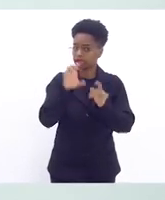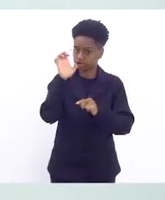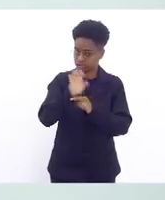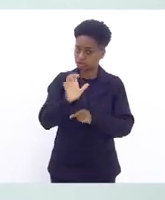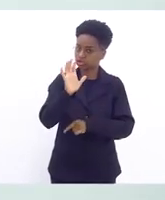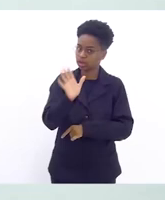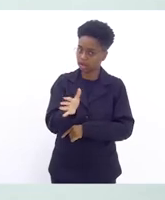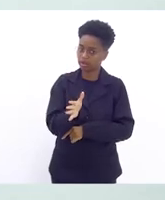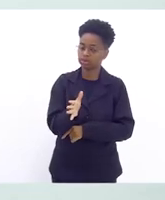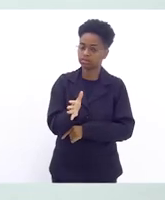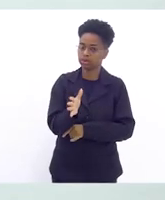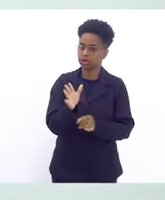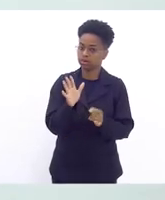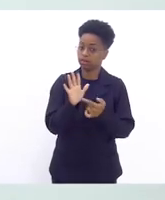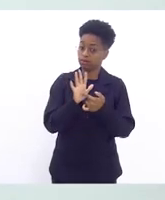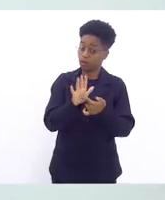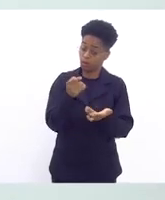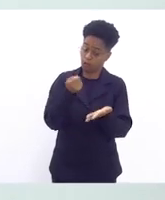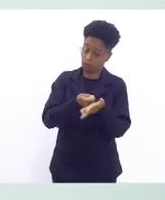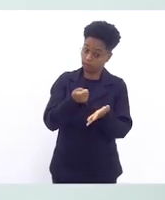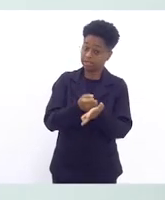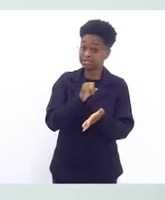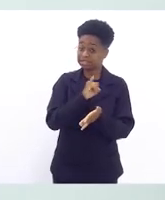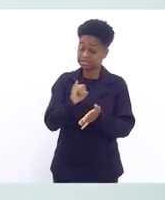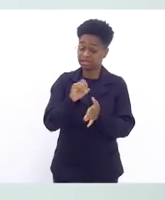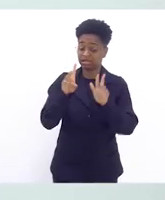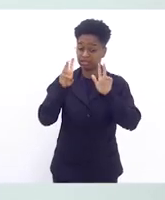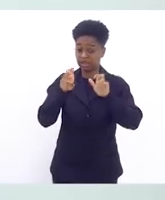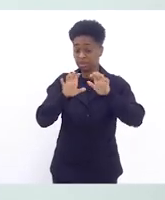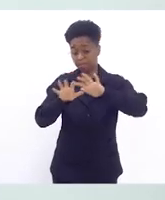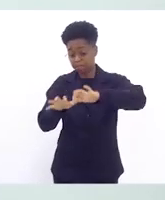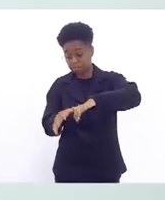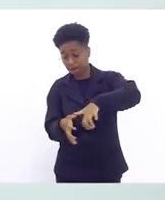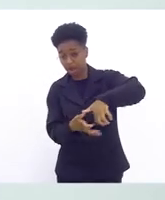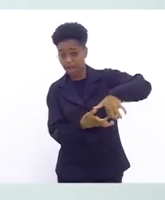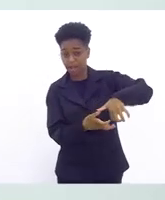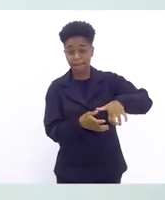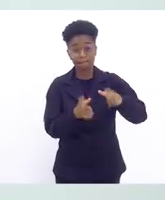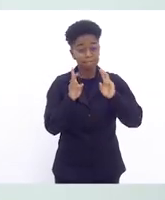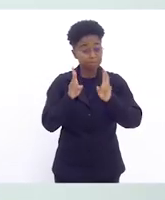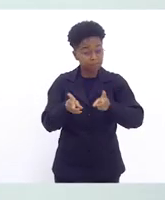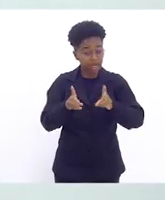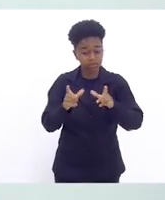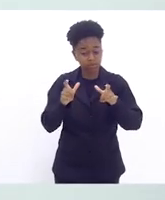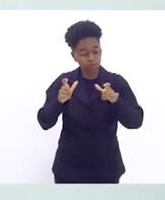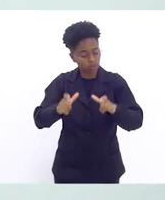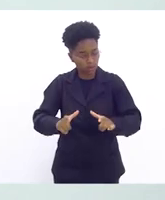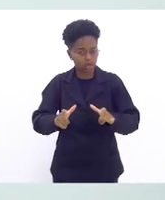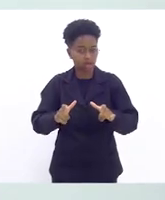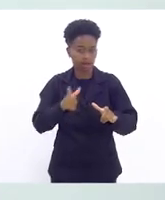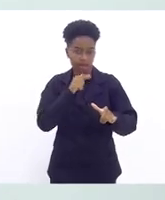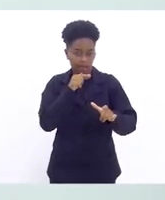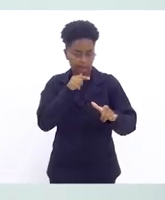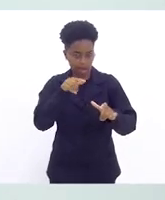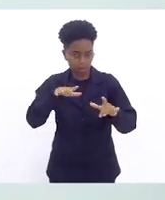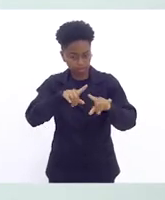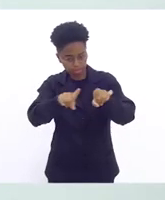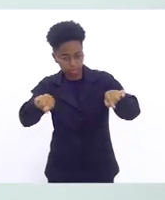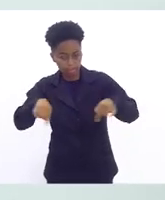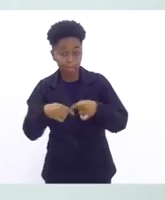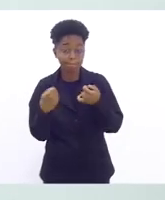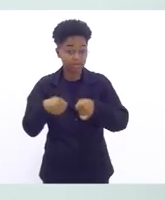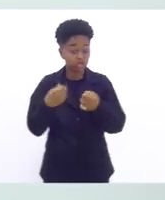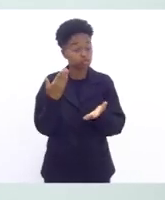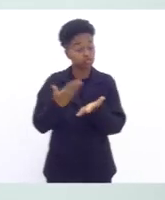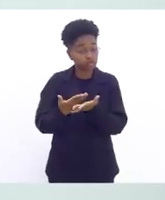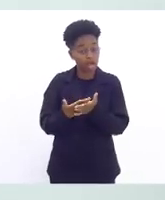que existe que quando envolve o desassoreamento de vários recursos da mesma bacia hidrográfica haja inclusive o estudo de